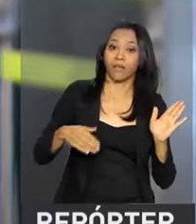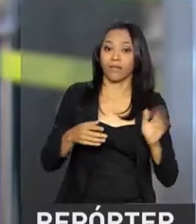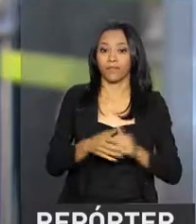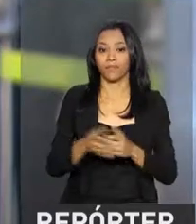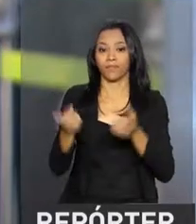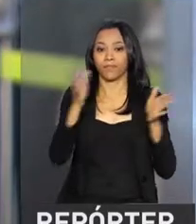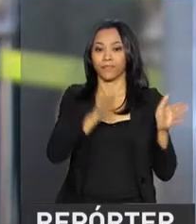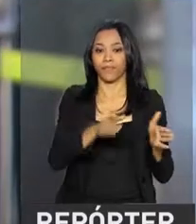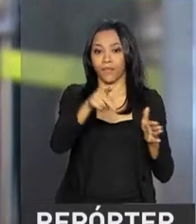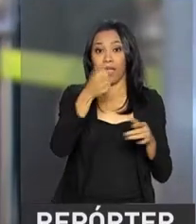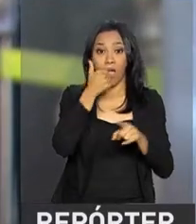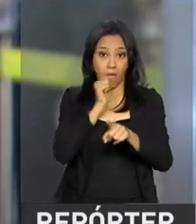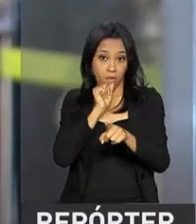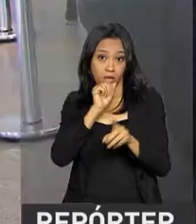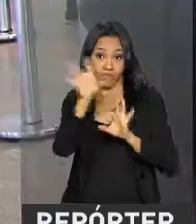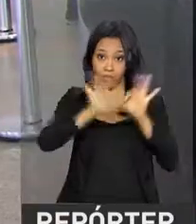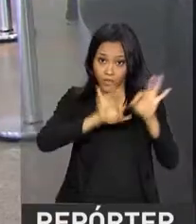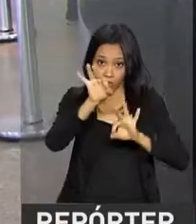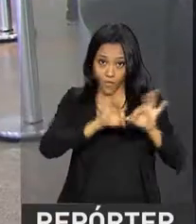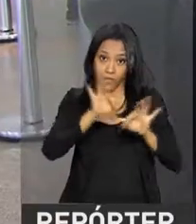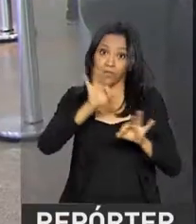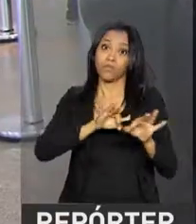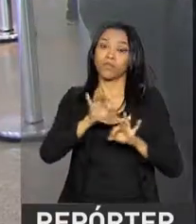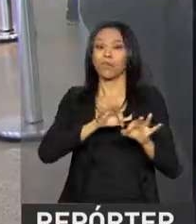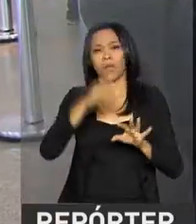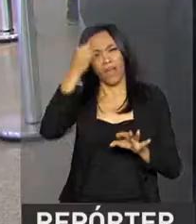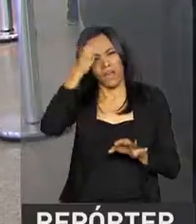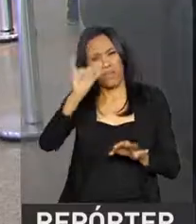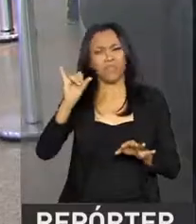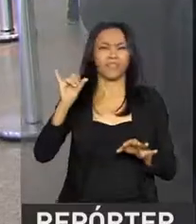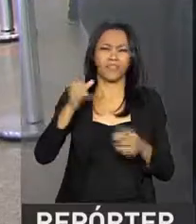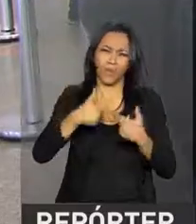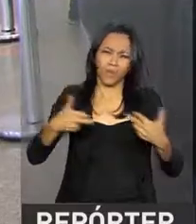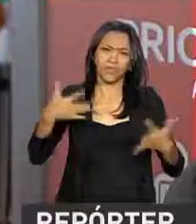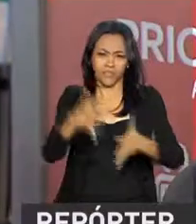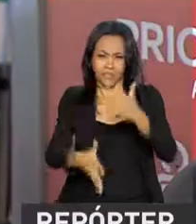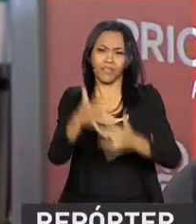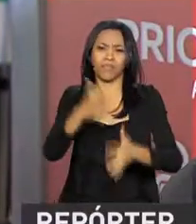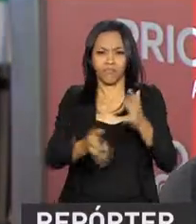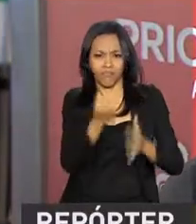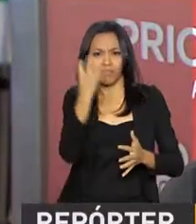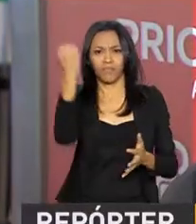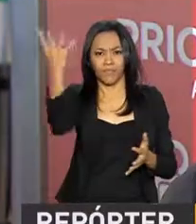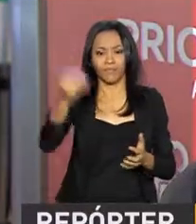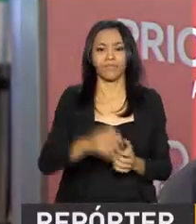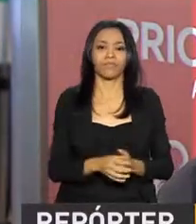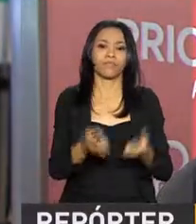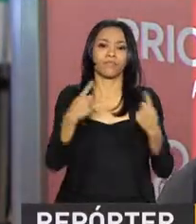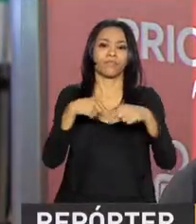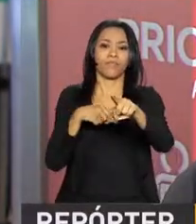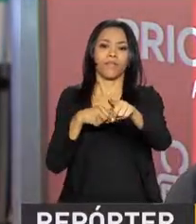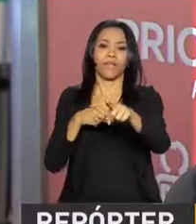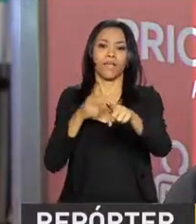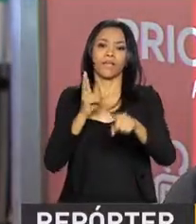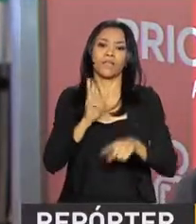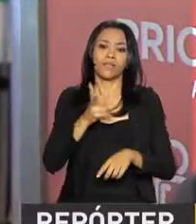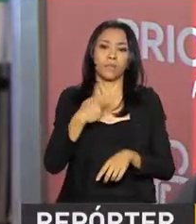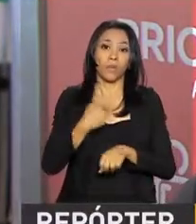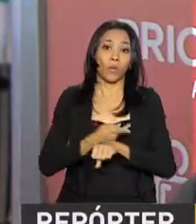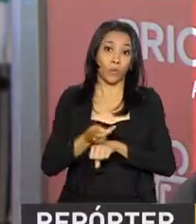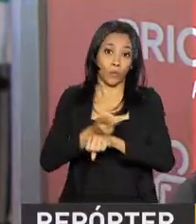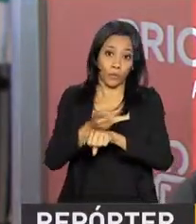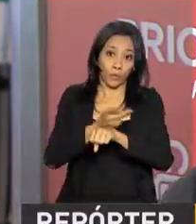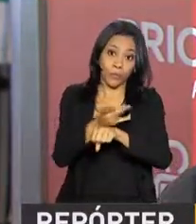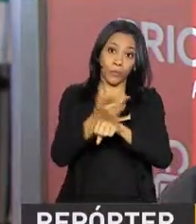a mãe se organizou com antecedência para não ter problemas na hora do embarque. Eu sempre procuro, porque eu sei que